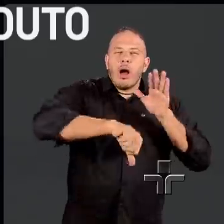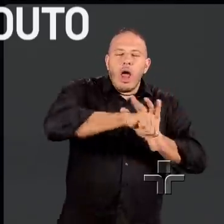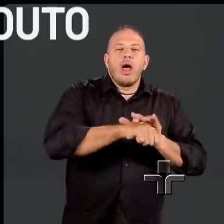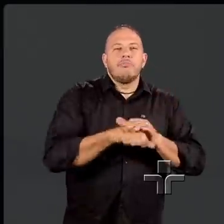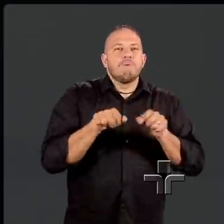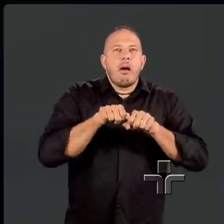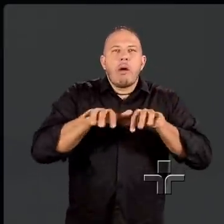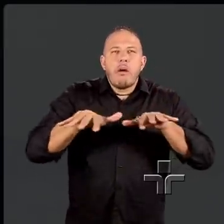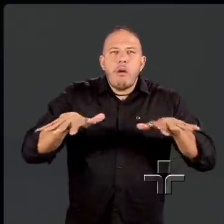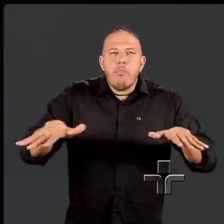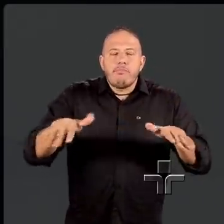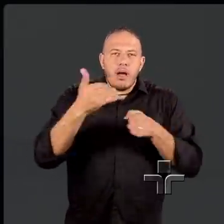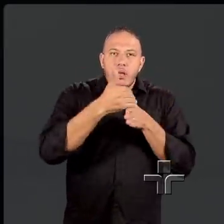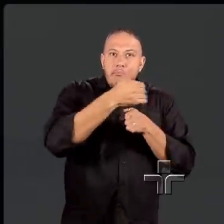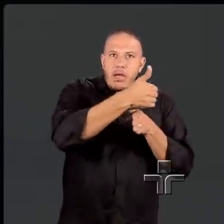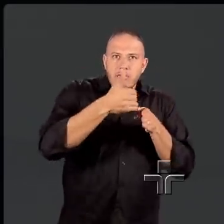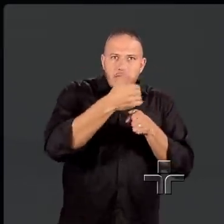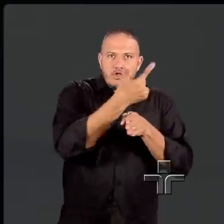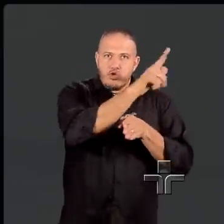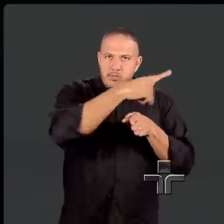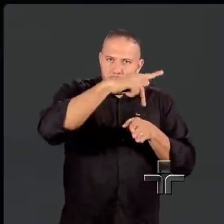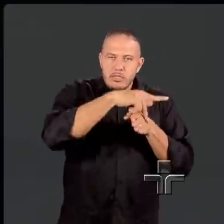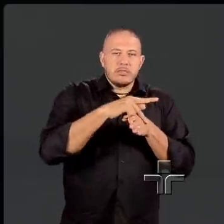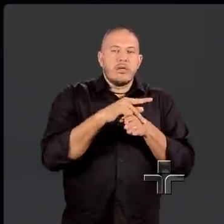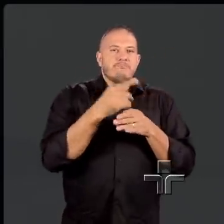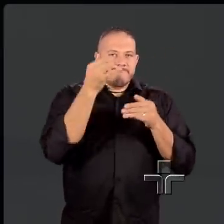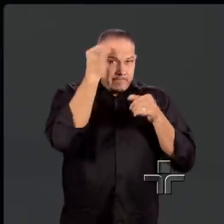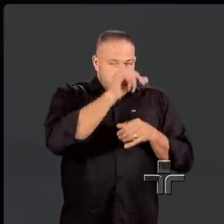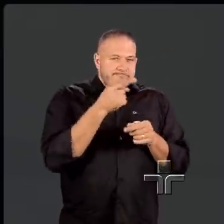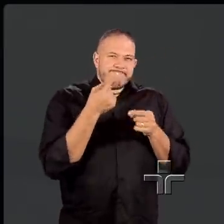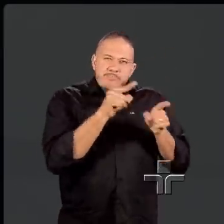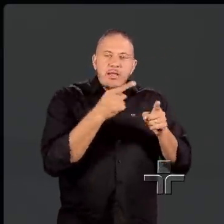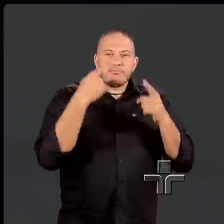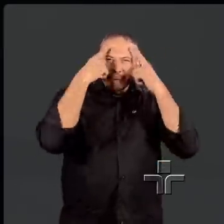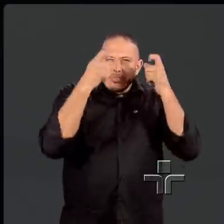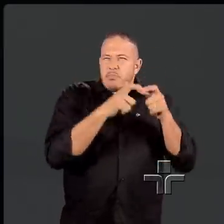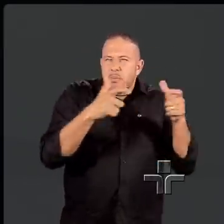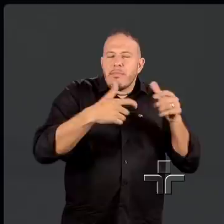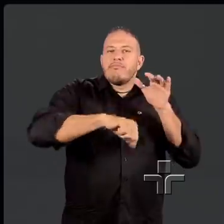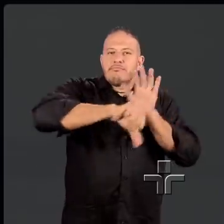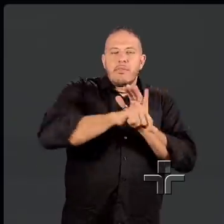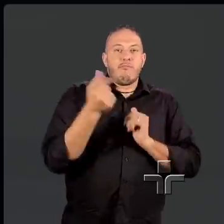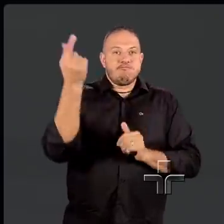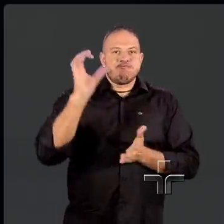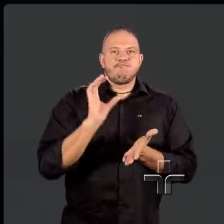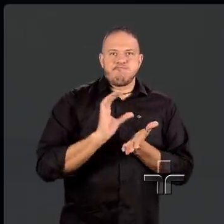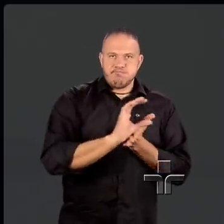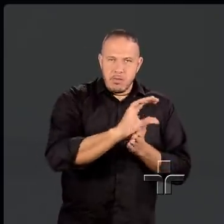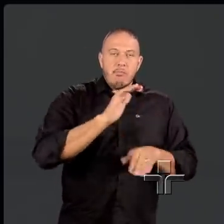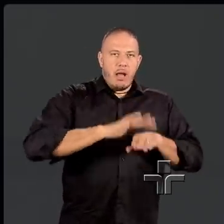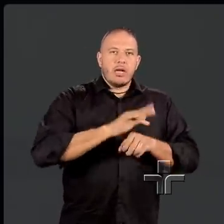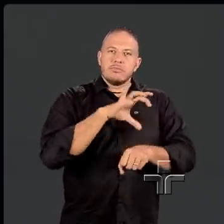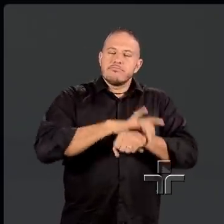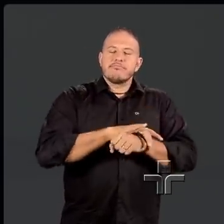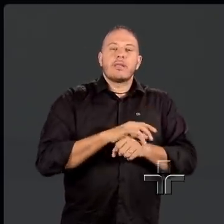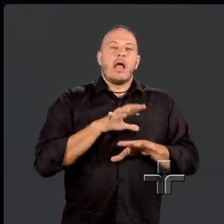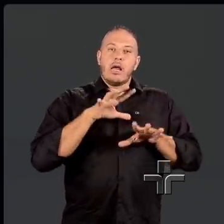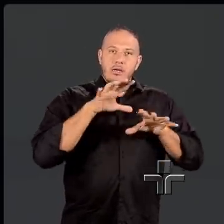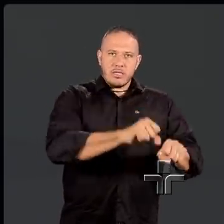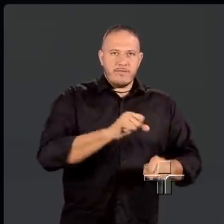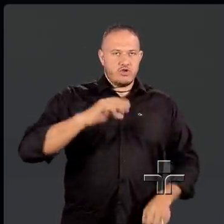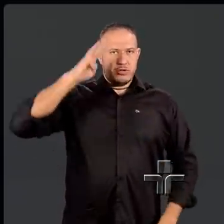e nas regiões de fronteira. O combate à criminalidade veio com o aumento da verba para a segurança pública e intervenções militares